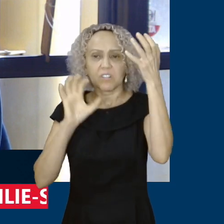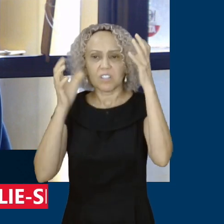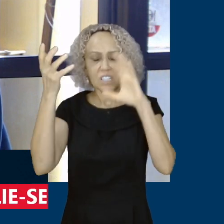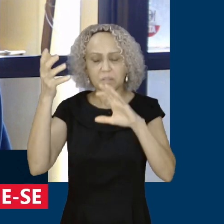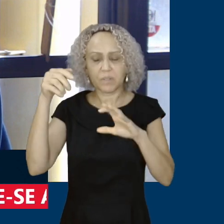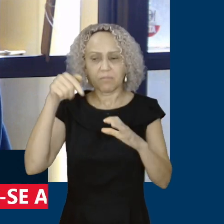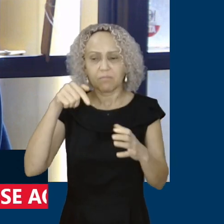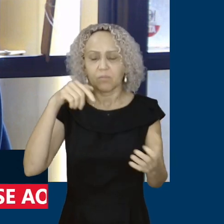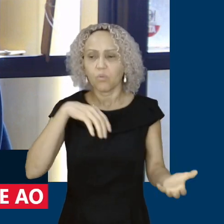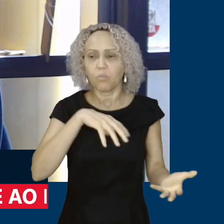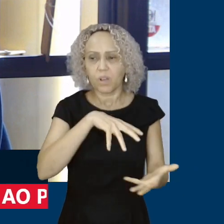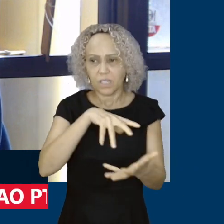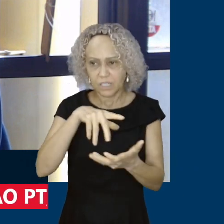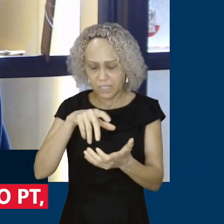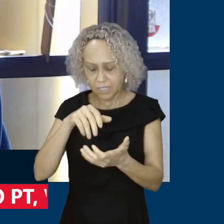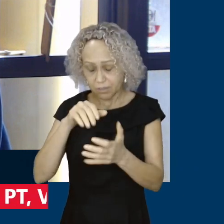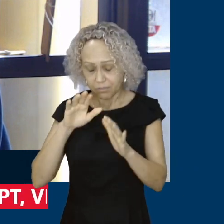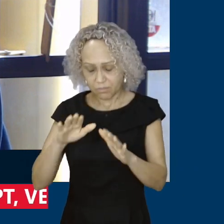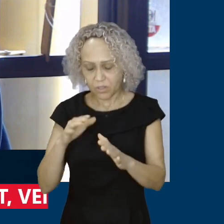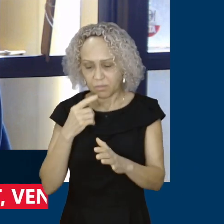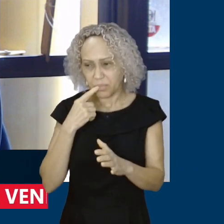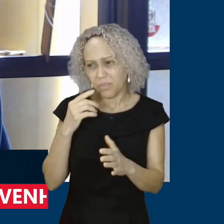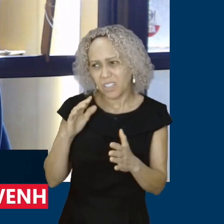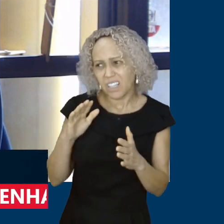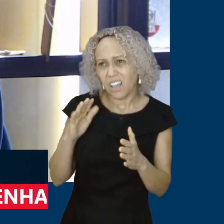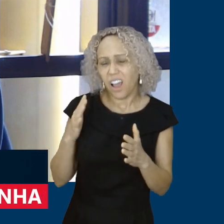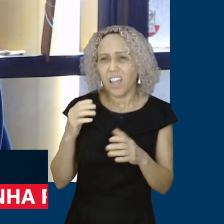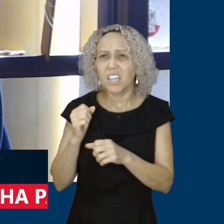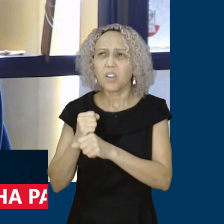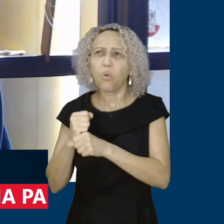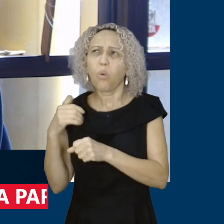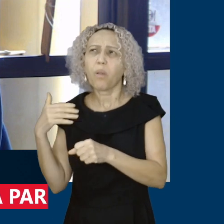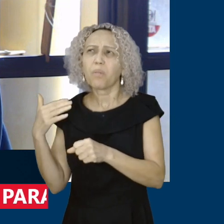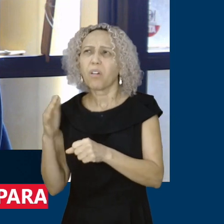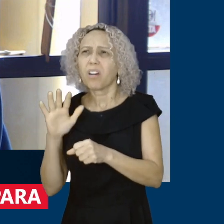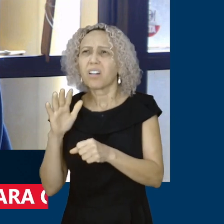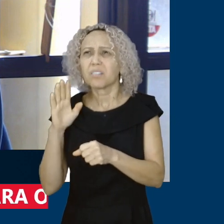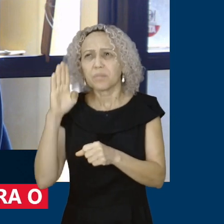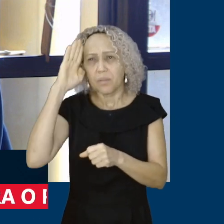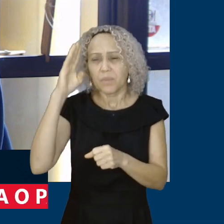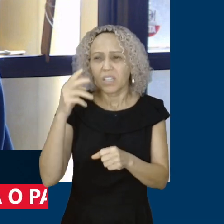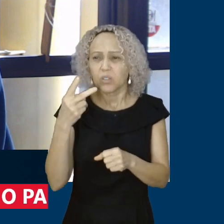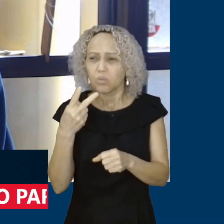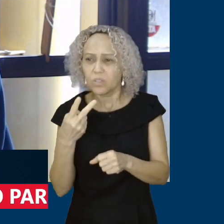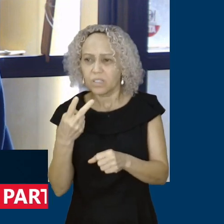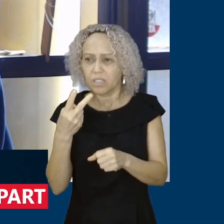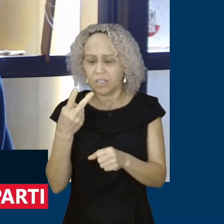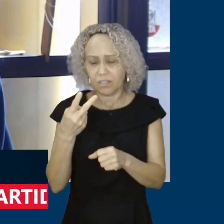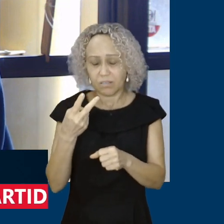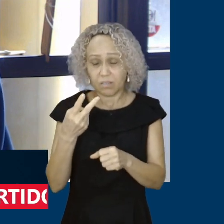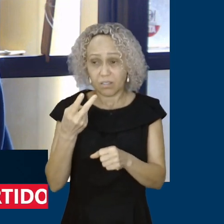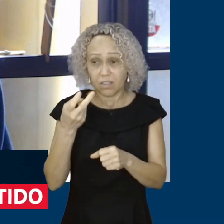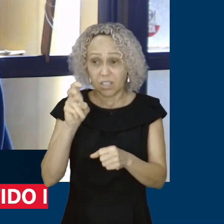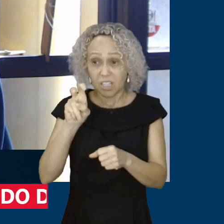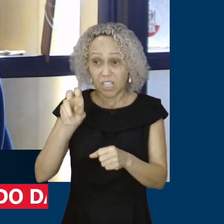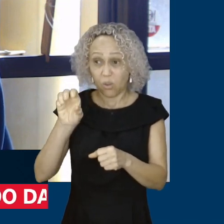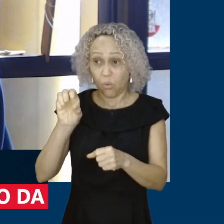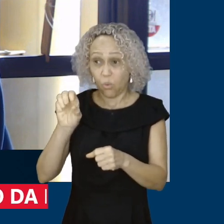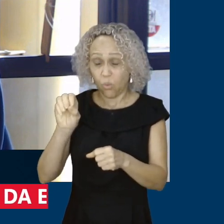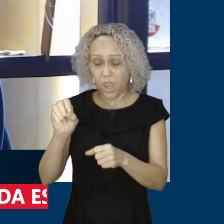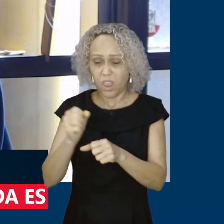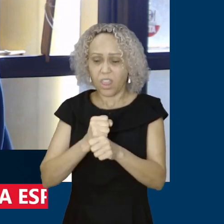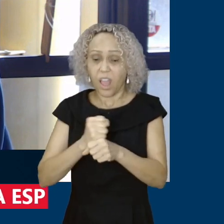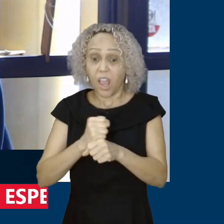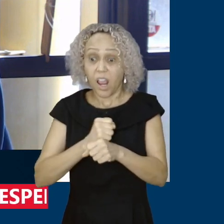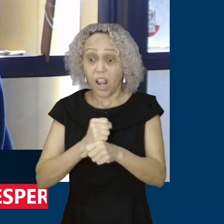história, principalmente nos últimos 250 anos, foram os que mais emitiram gases que